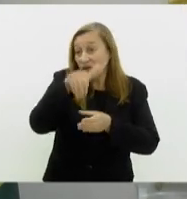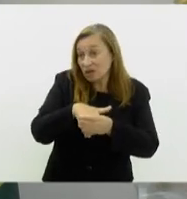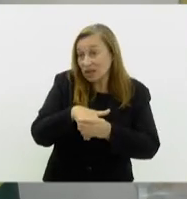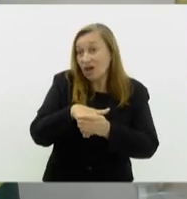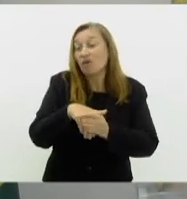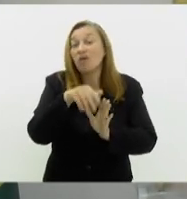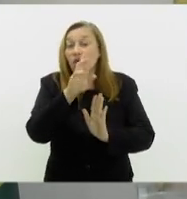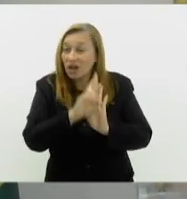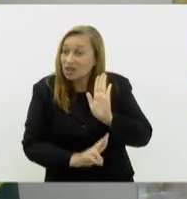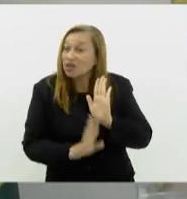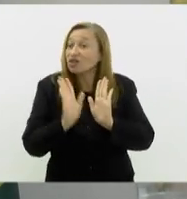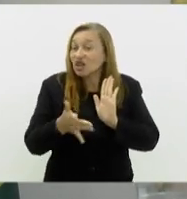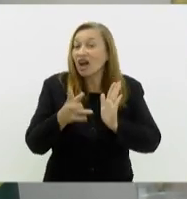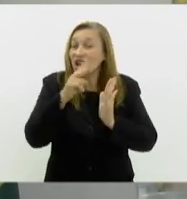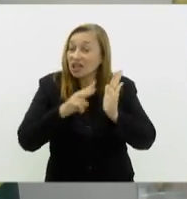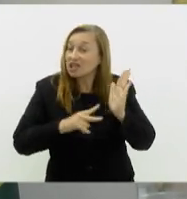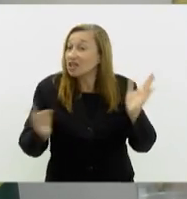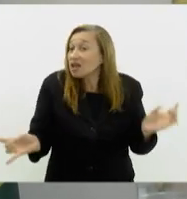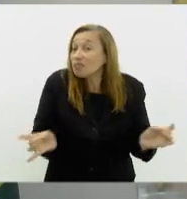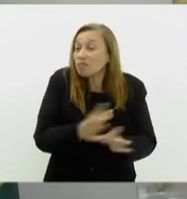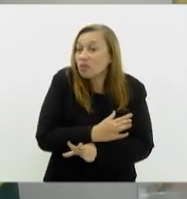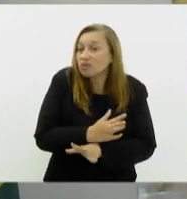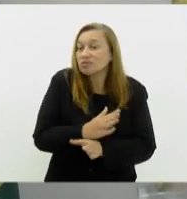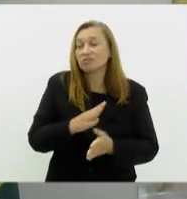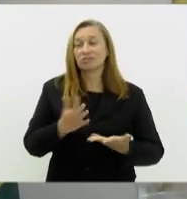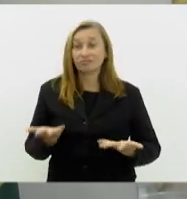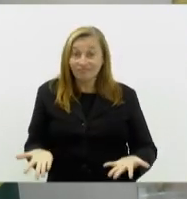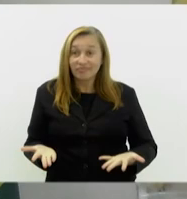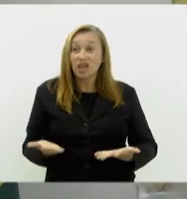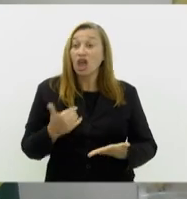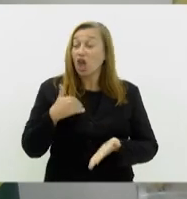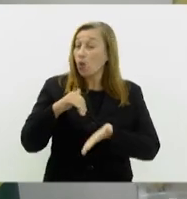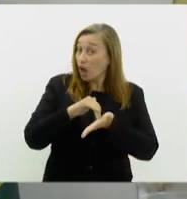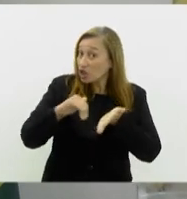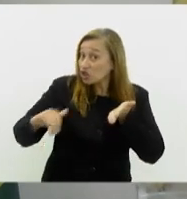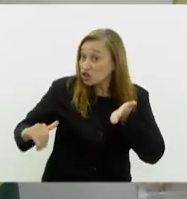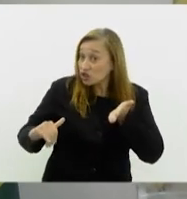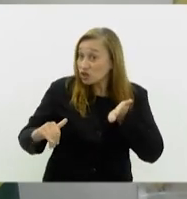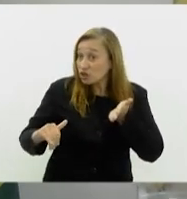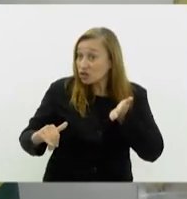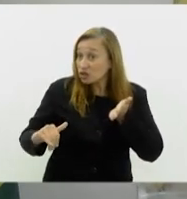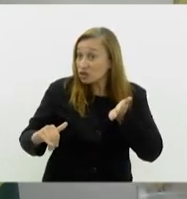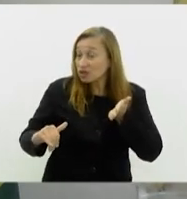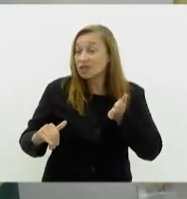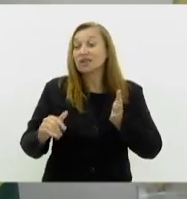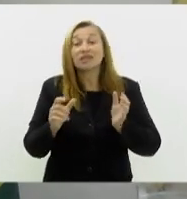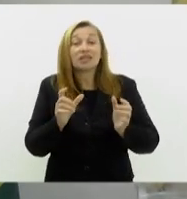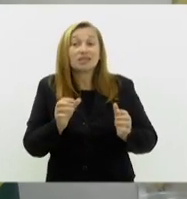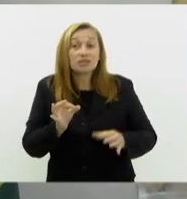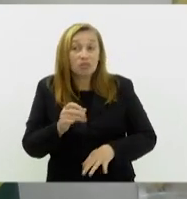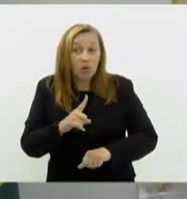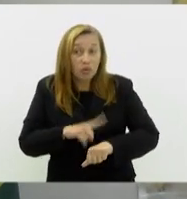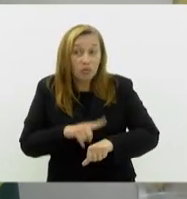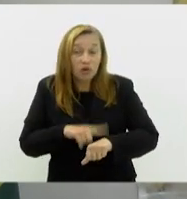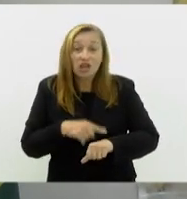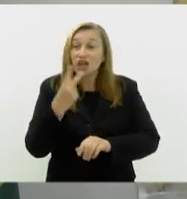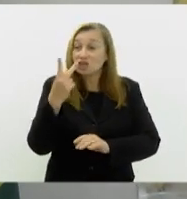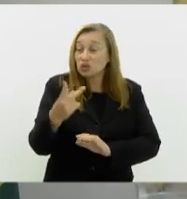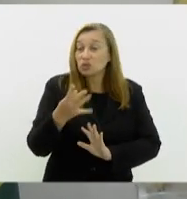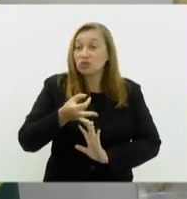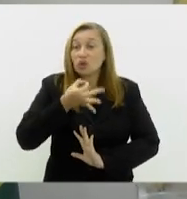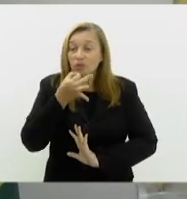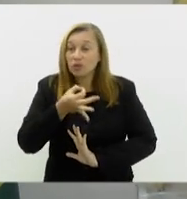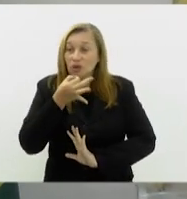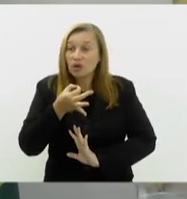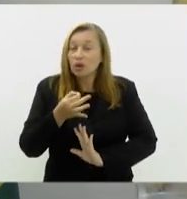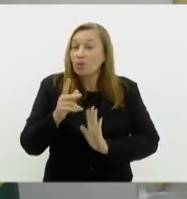lido e pronto é basicamente isso então eu retiro aqui nesse exato momento as duas sugestões de projeto de